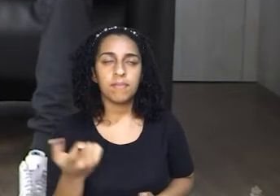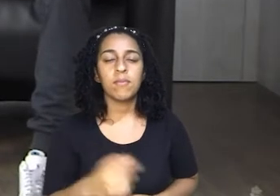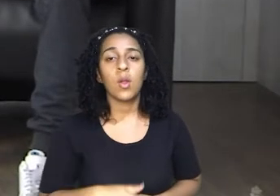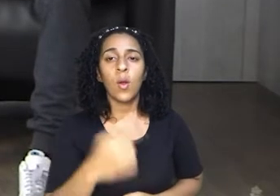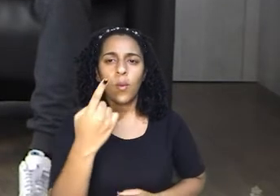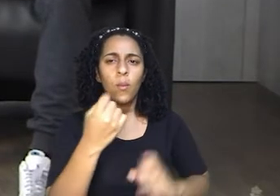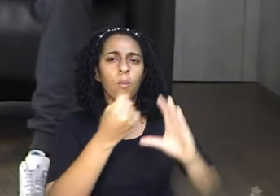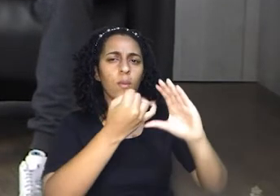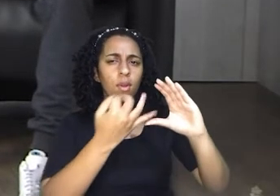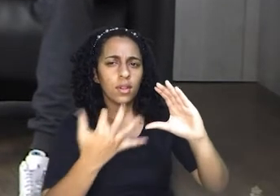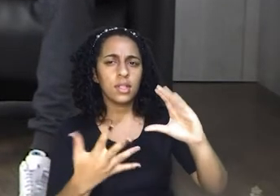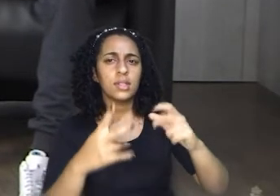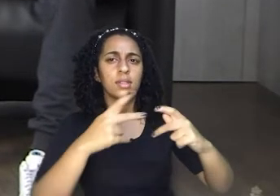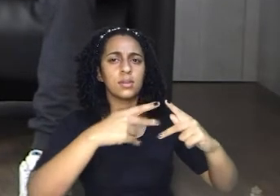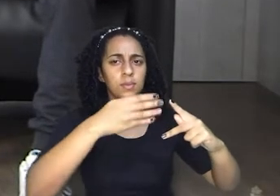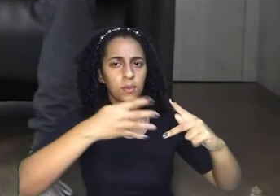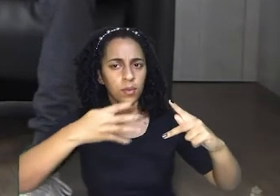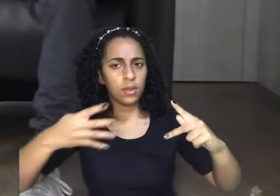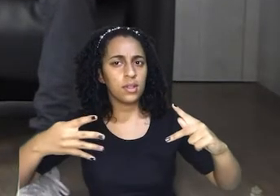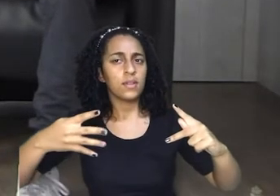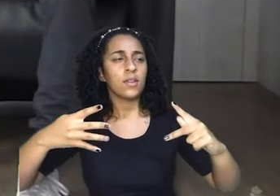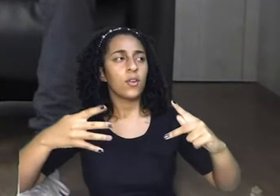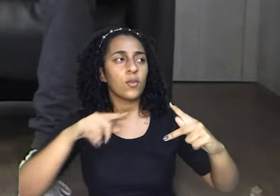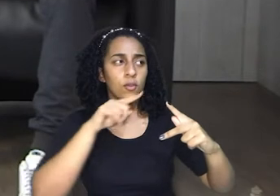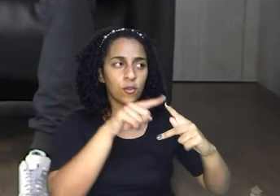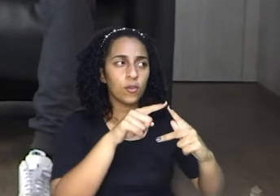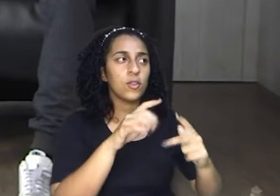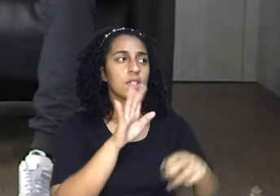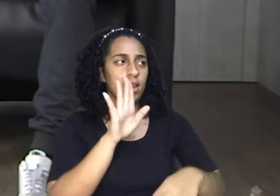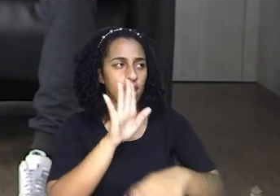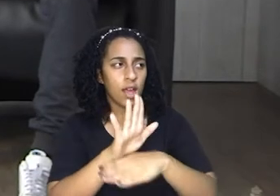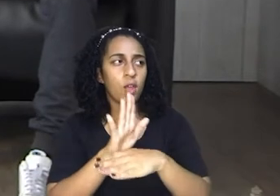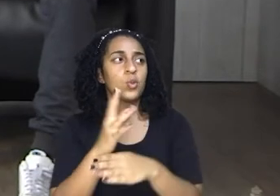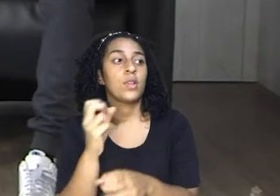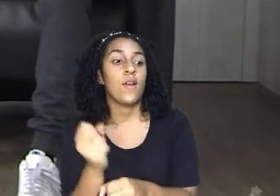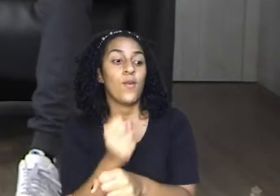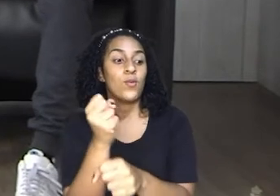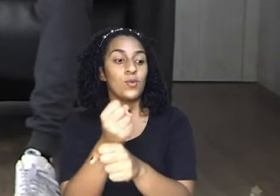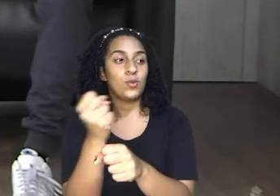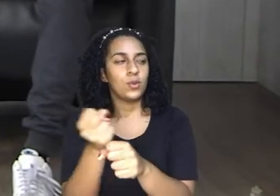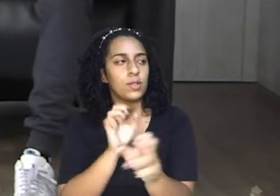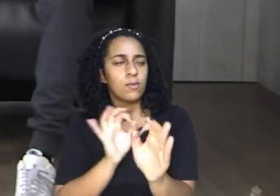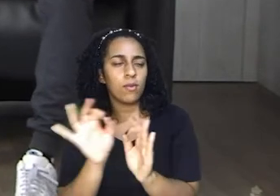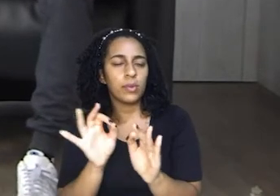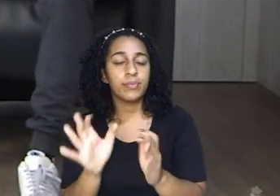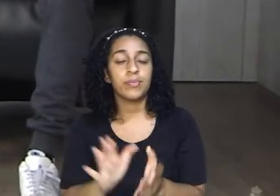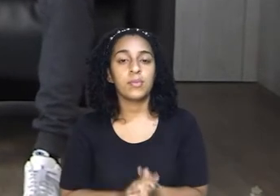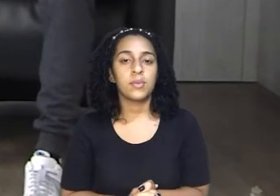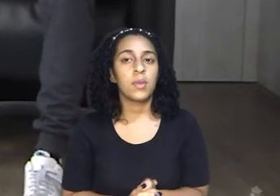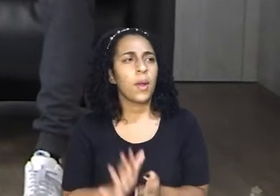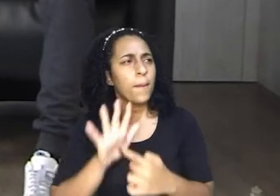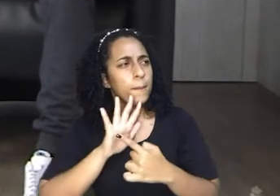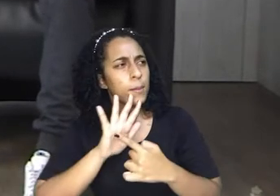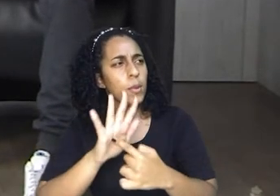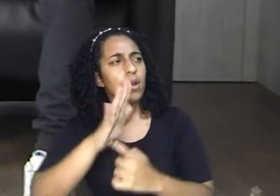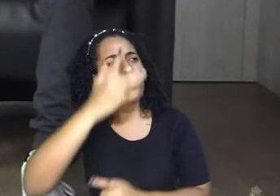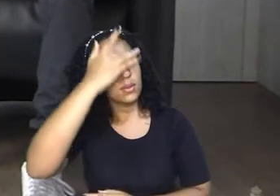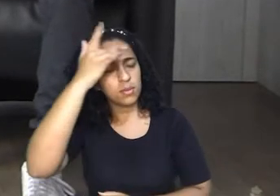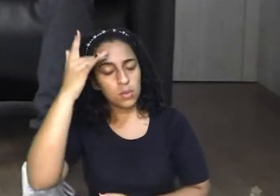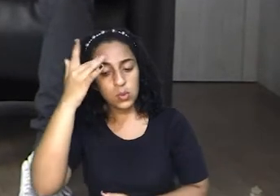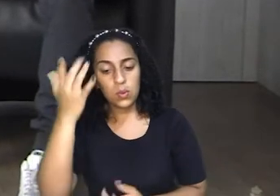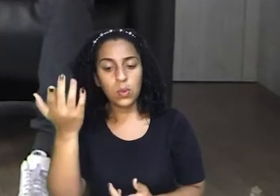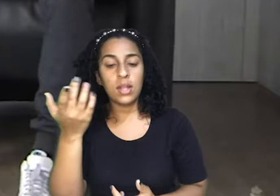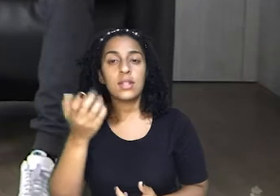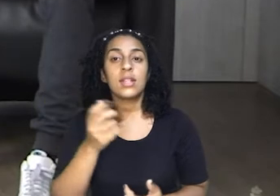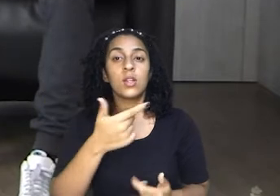do portal do Bicentenário que você faz parte da construção e elaboração é de que mostrar para as pessoas